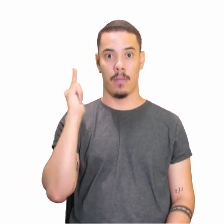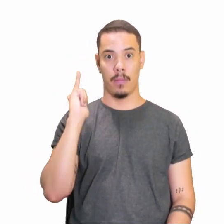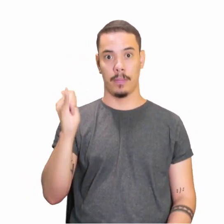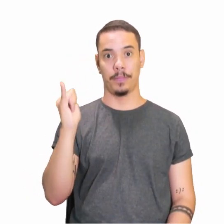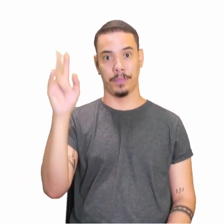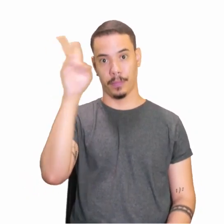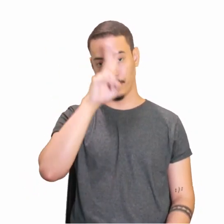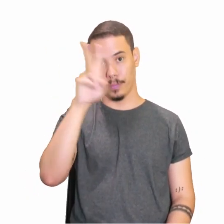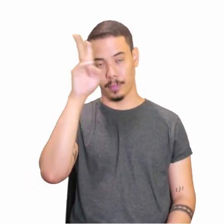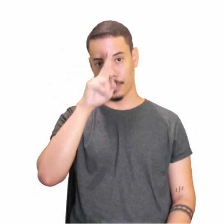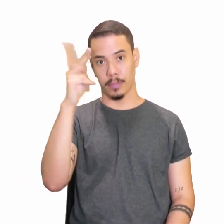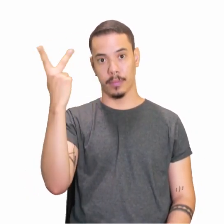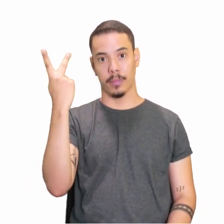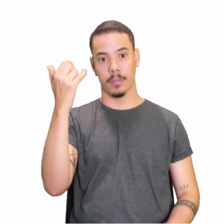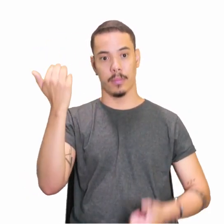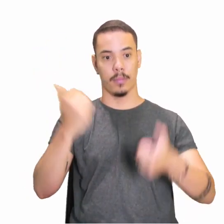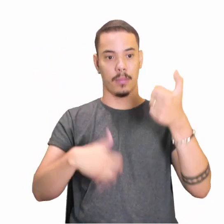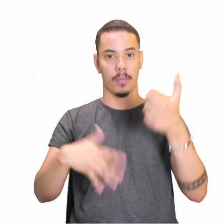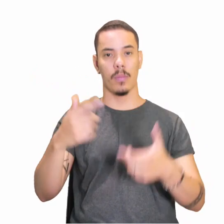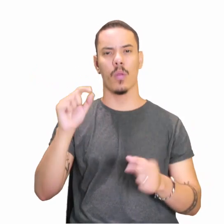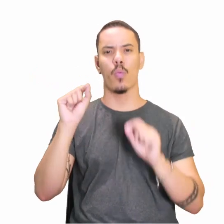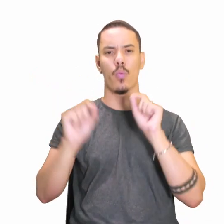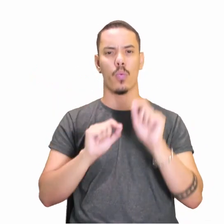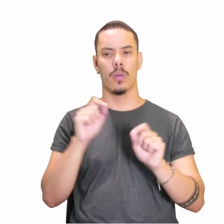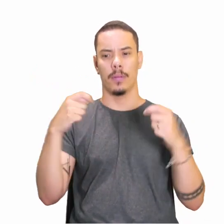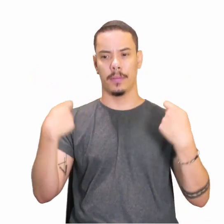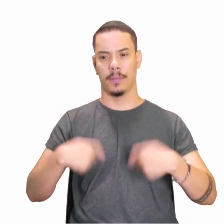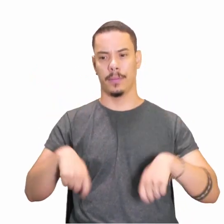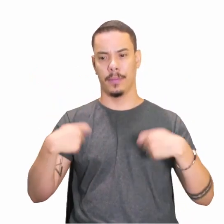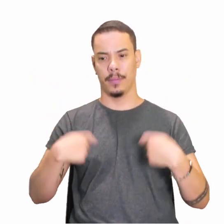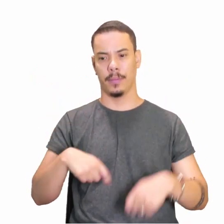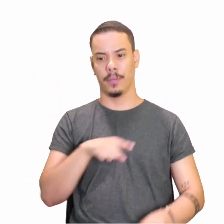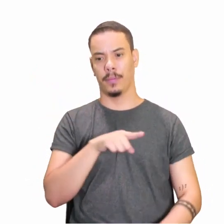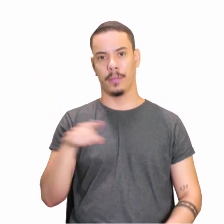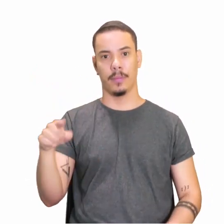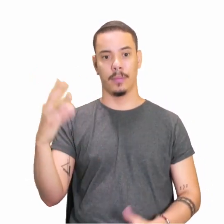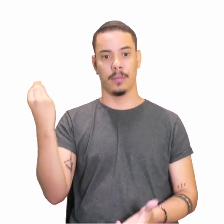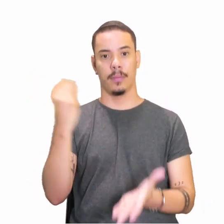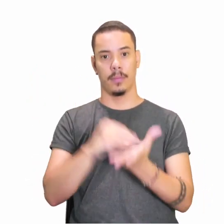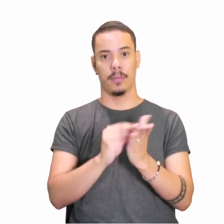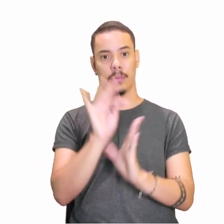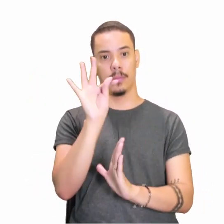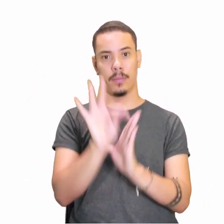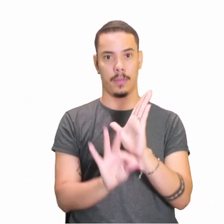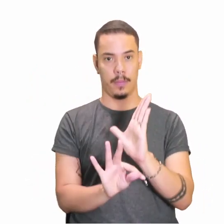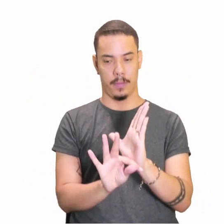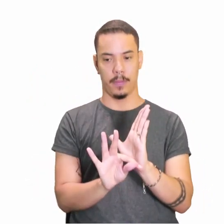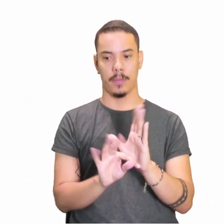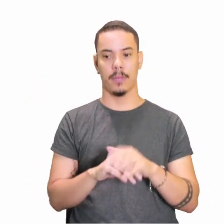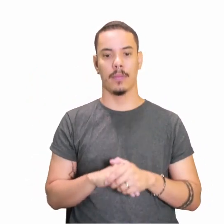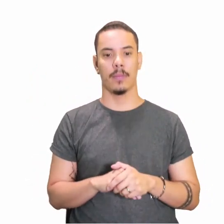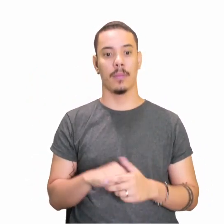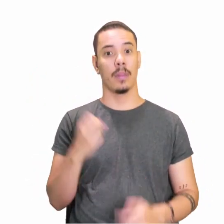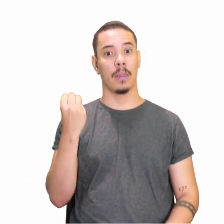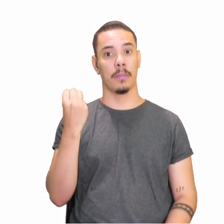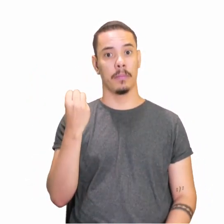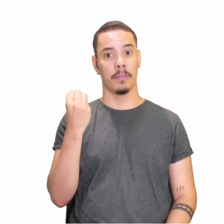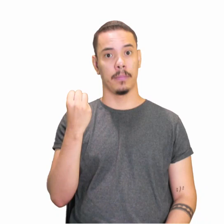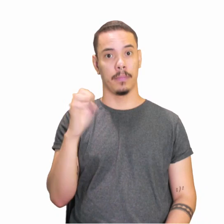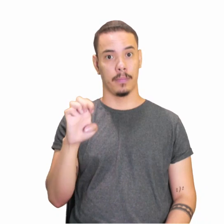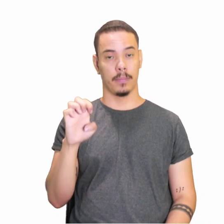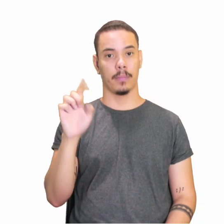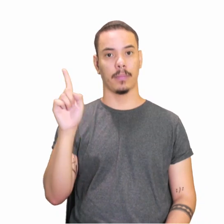contar uma história, o que é necessário para poder construir esse texto narrativo? Se é uma história, vai